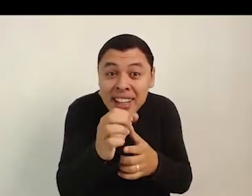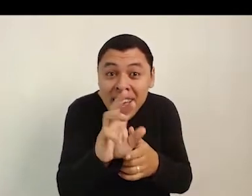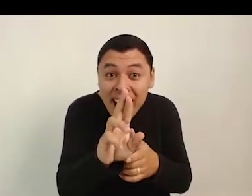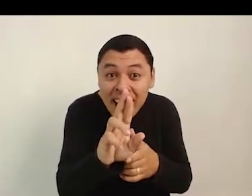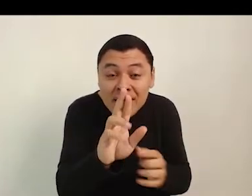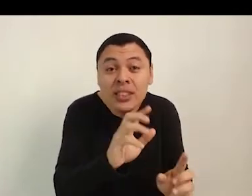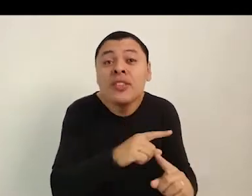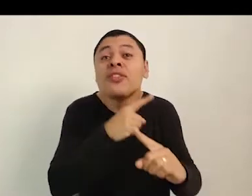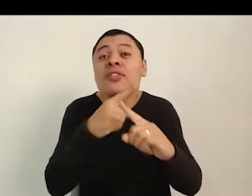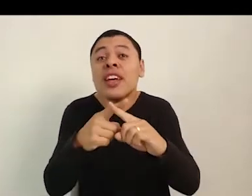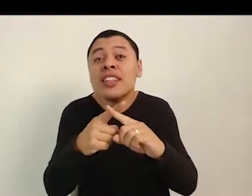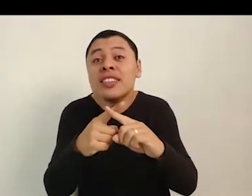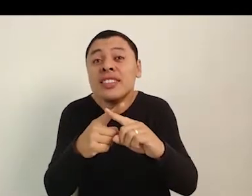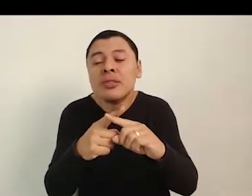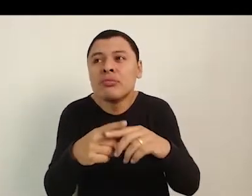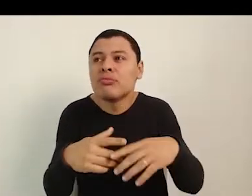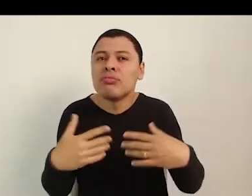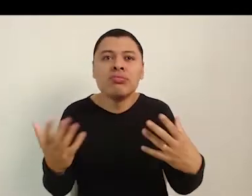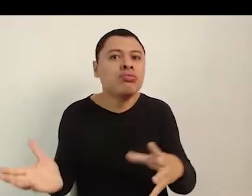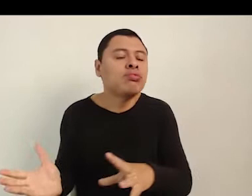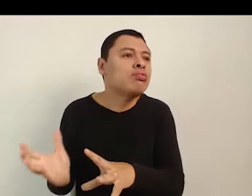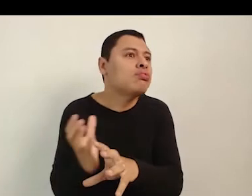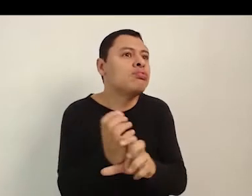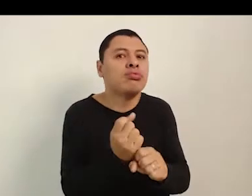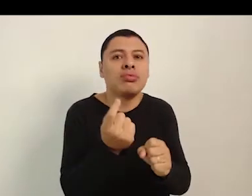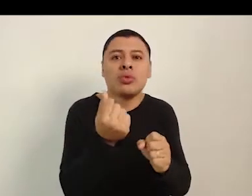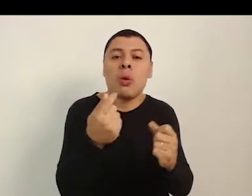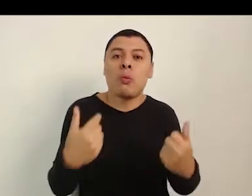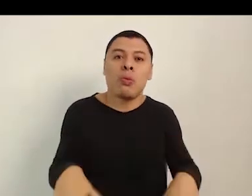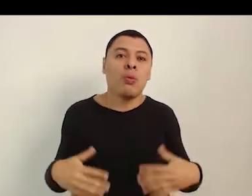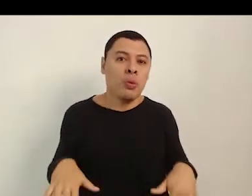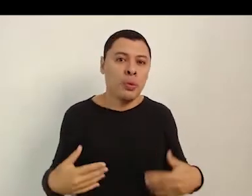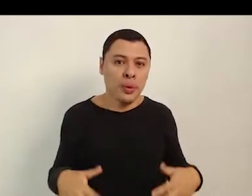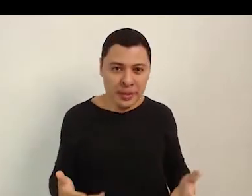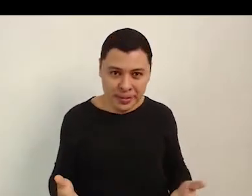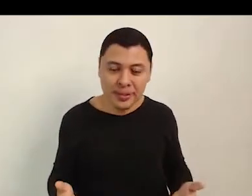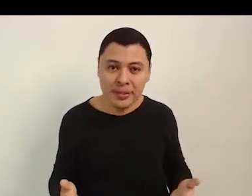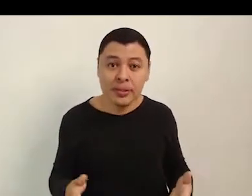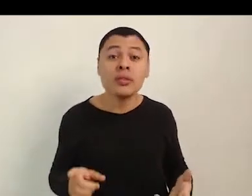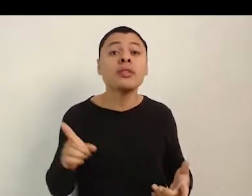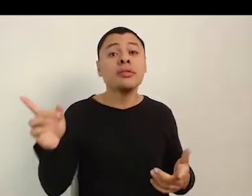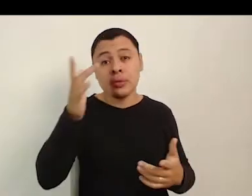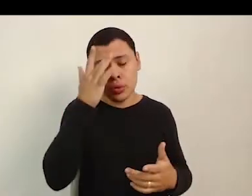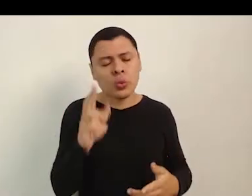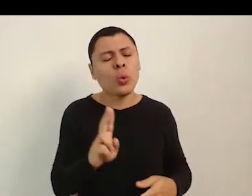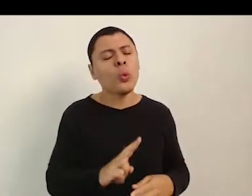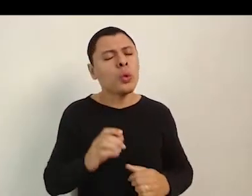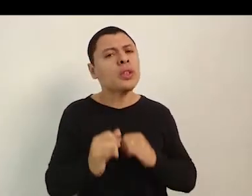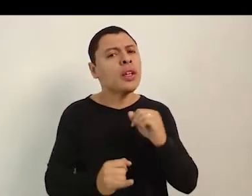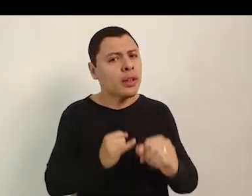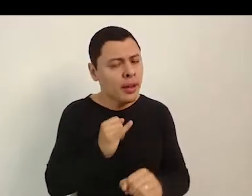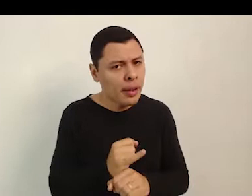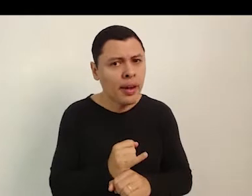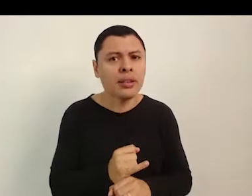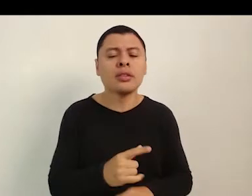números, isso dá uma quantidade astronômica. E são pessoas que estão na internet, que são pessoas que têm uma vida econômica